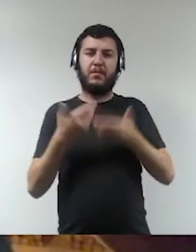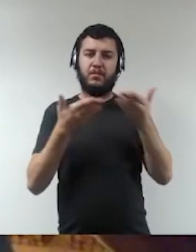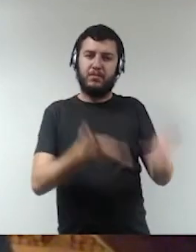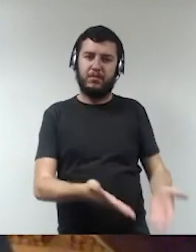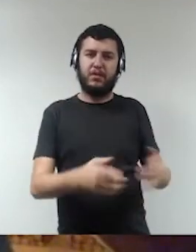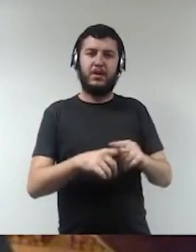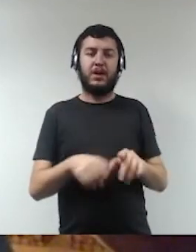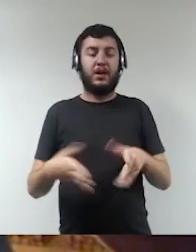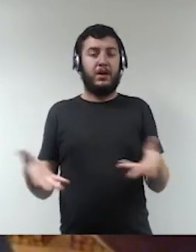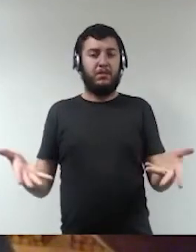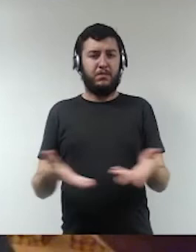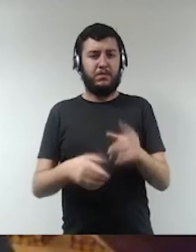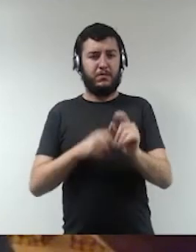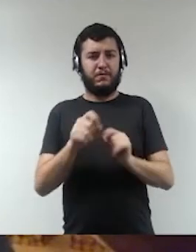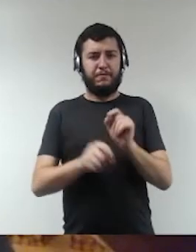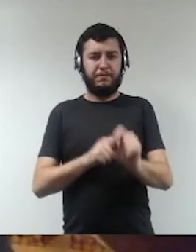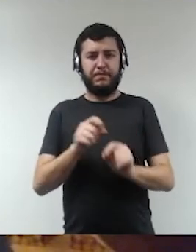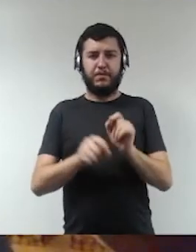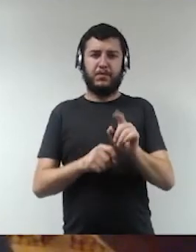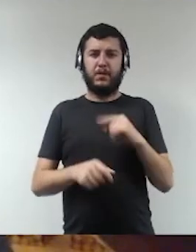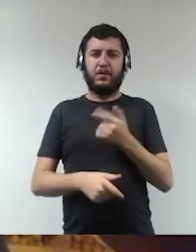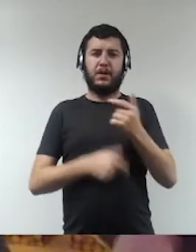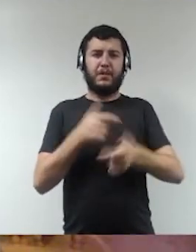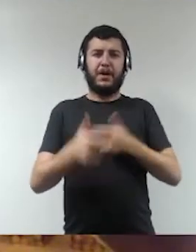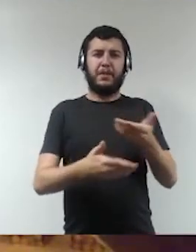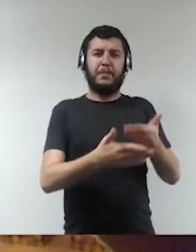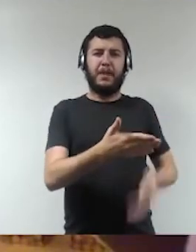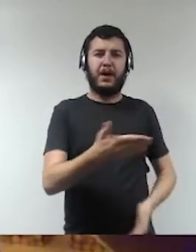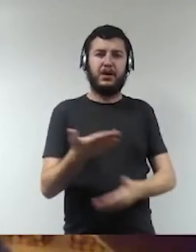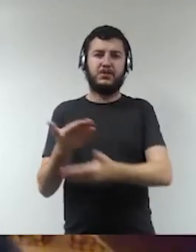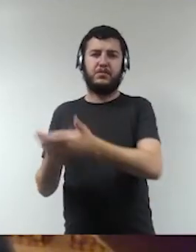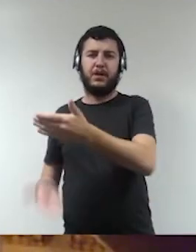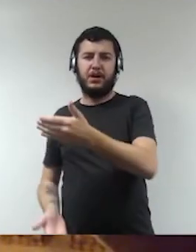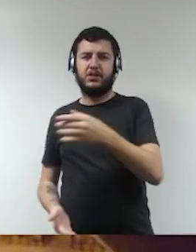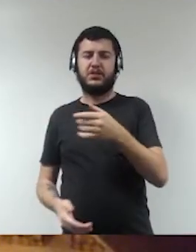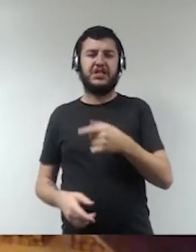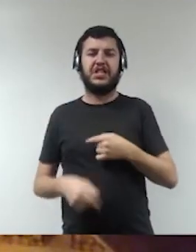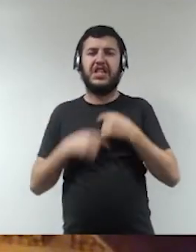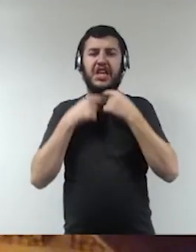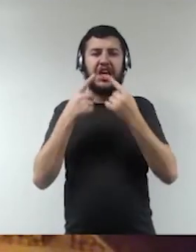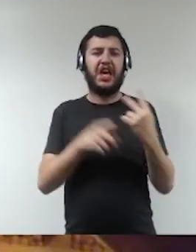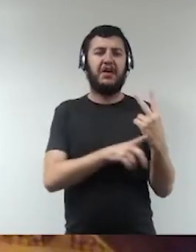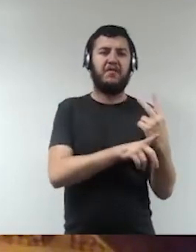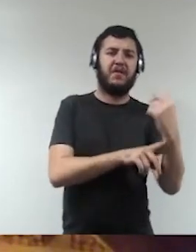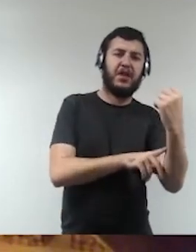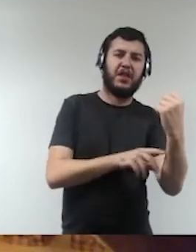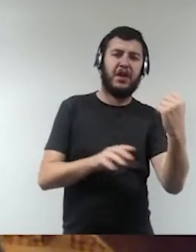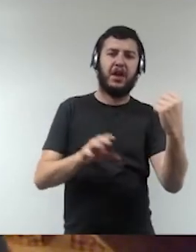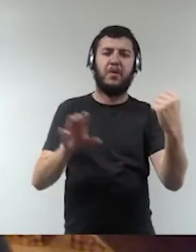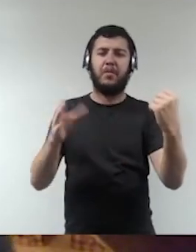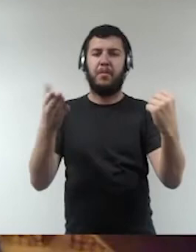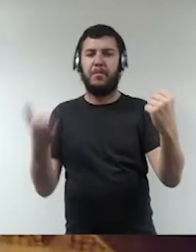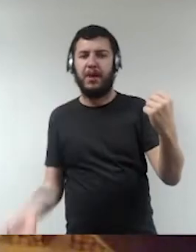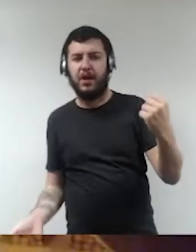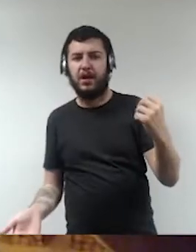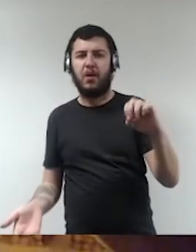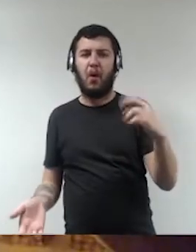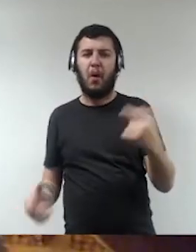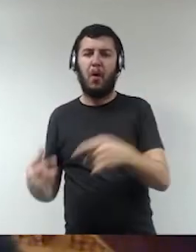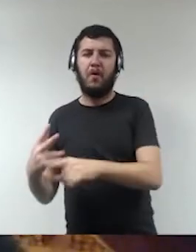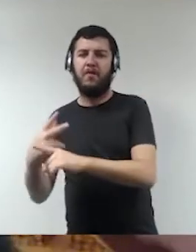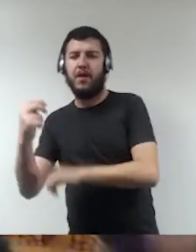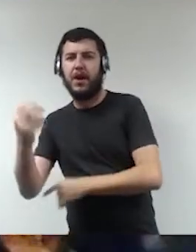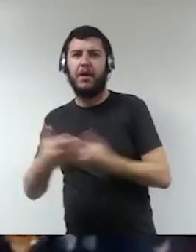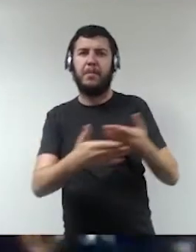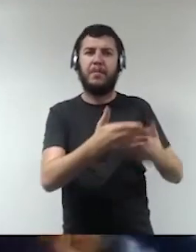estamos trabalhando com perde-perde. Aqui ninguém está ganhando, é diferente de um cenário antes de março, quando eu fazia audiência com 2 empresários,